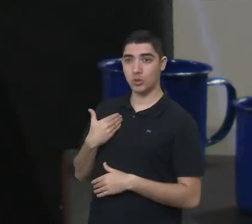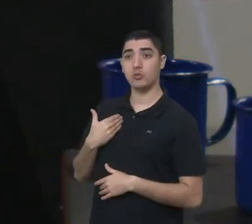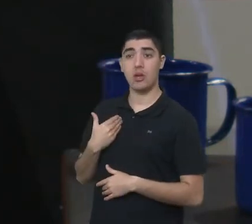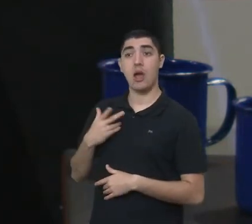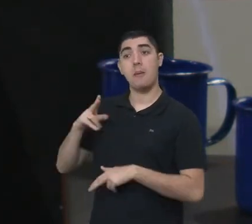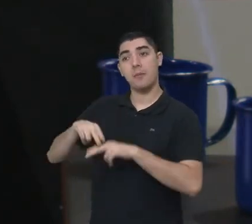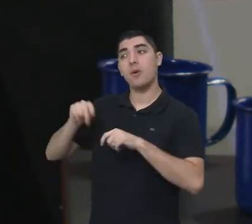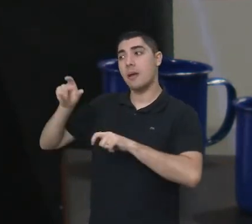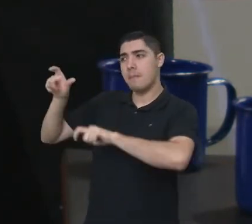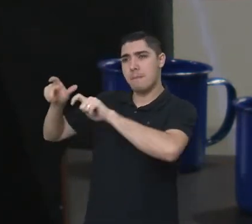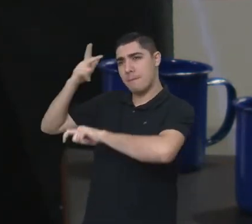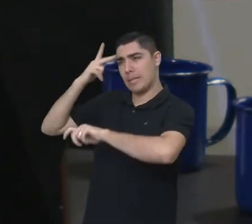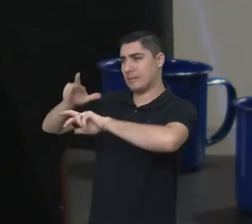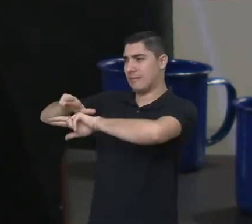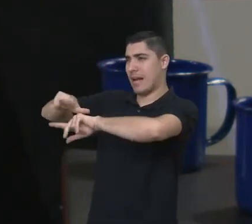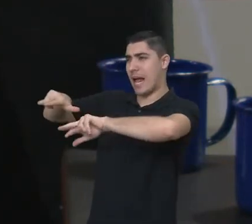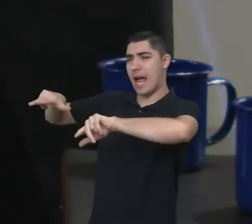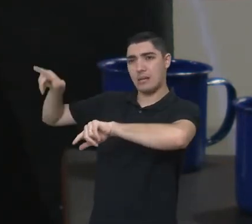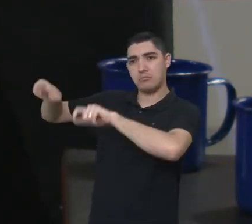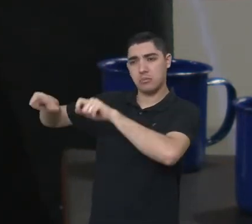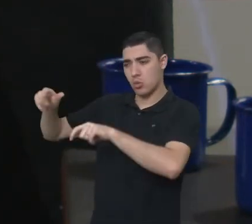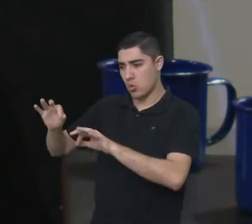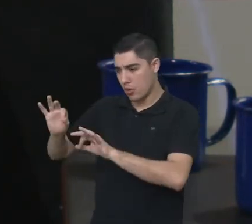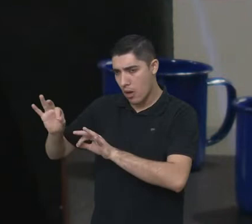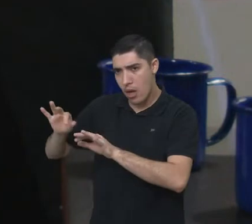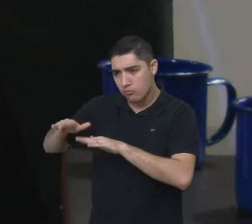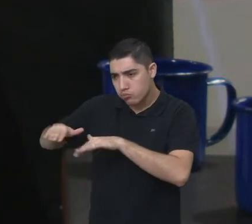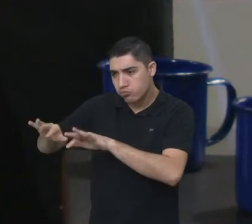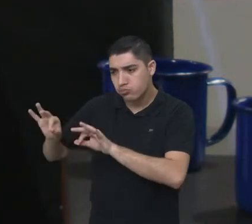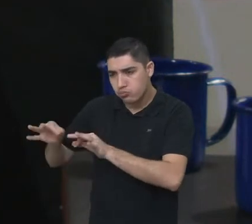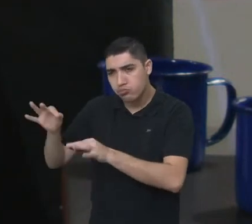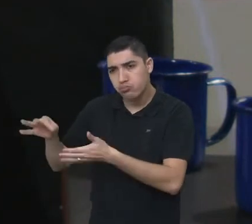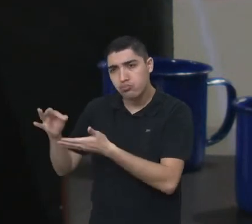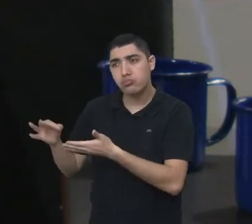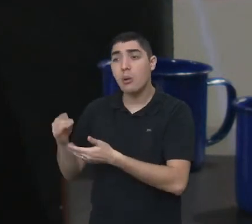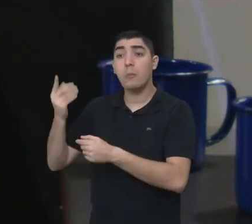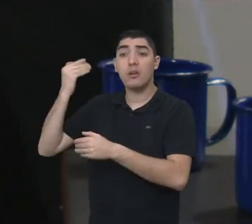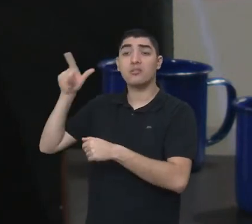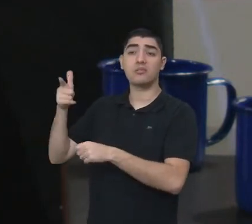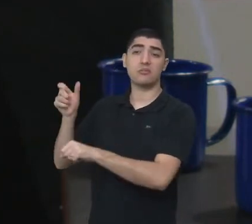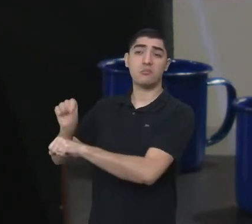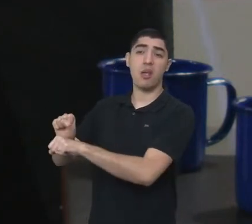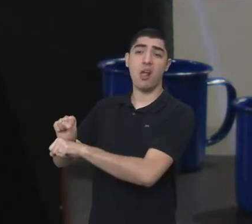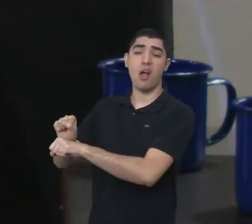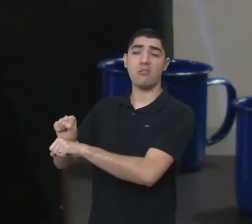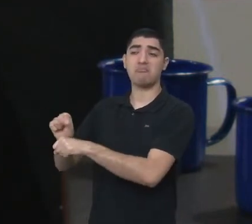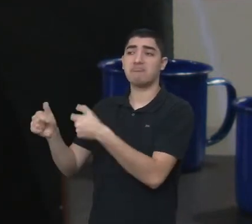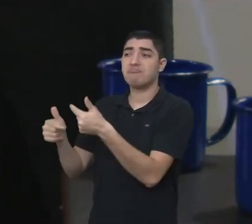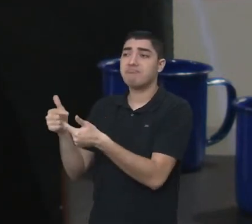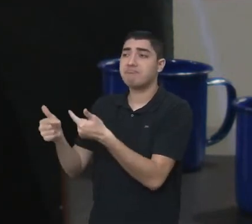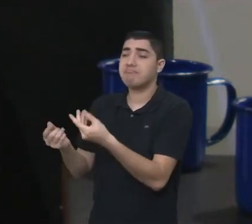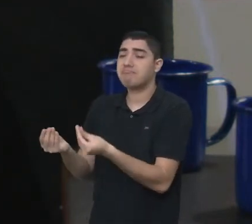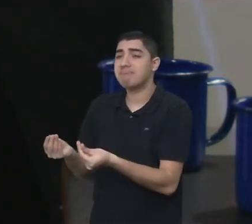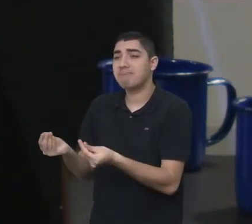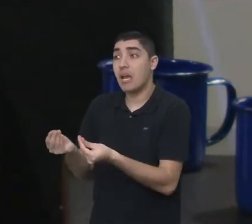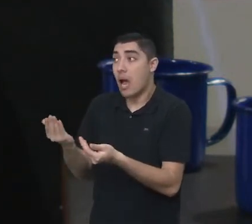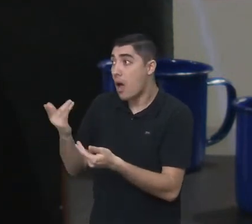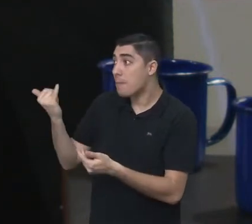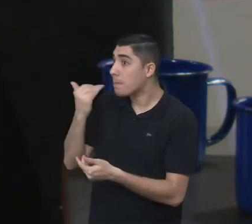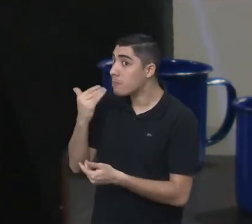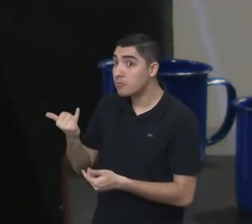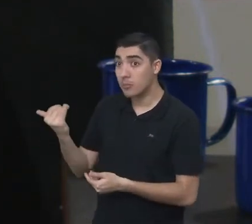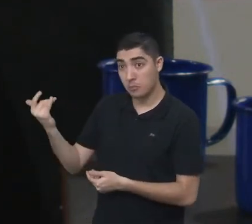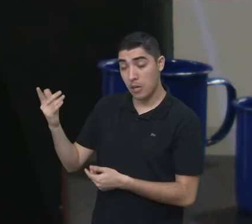contou com mão de obra de várias pessoas, assim, movimentou um pouco o mercado para elas que estavam paradas, assim, sabe? E foi